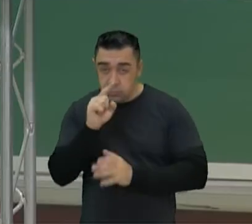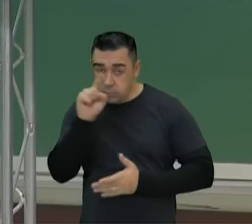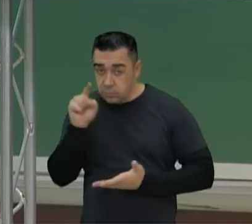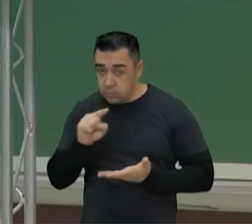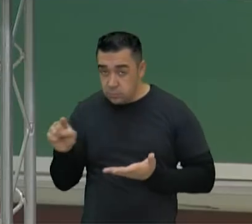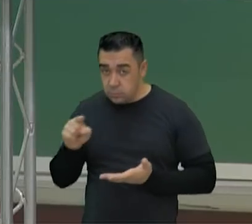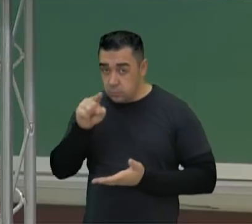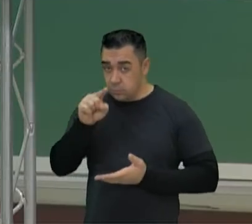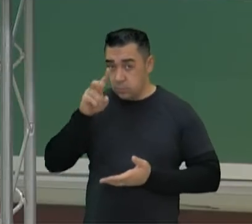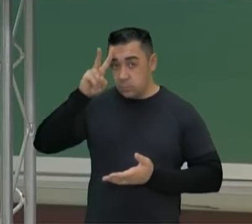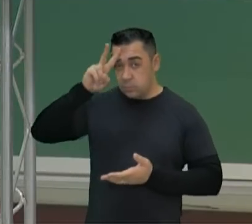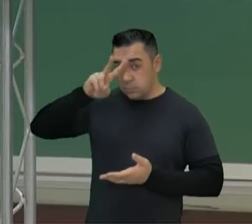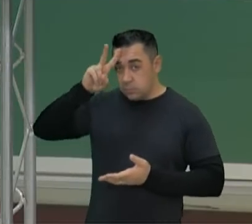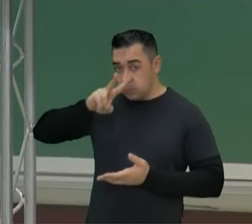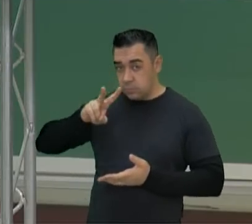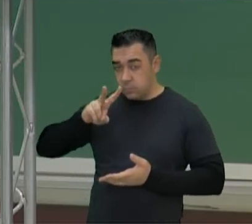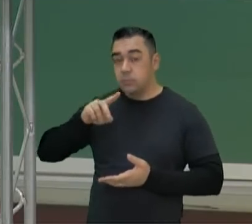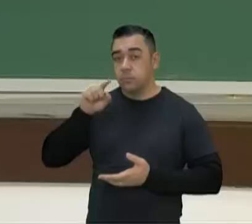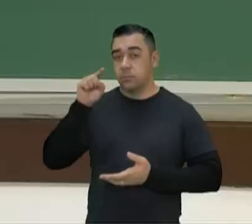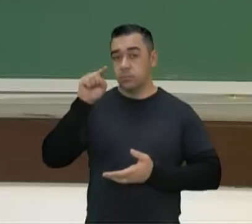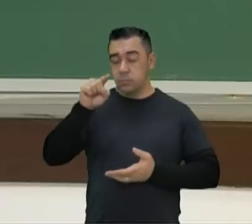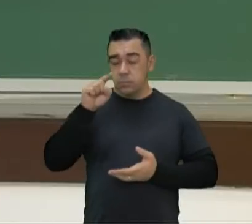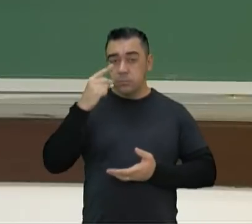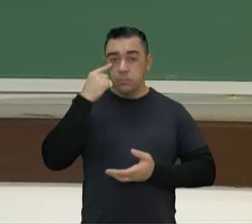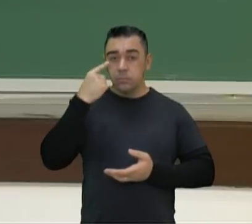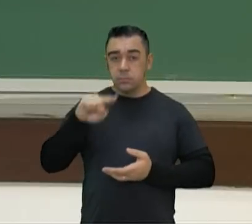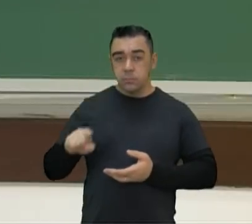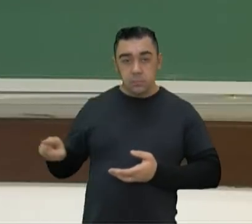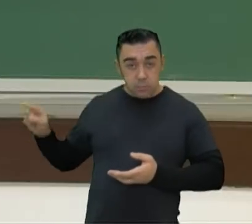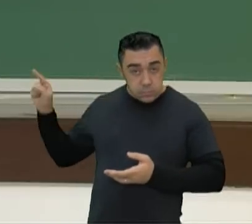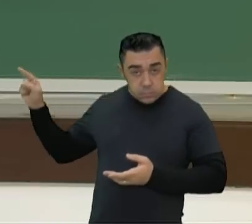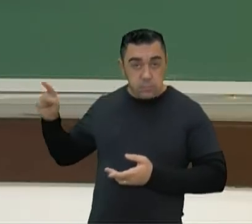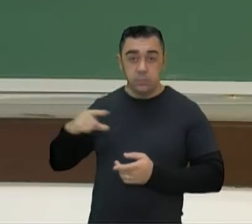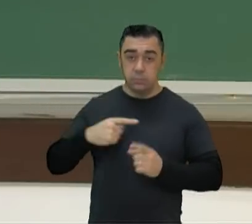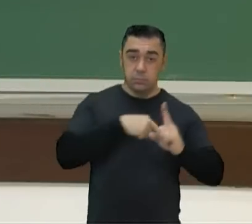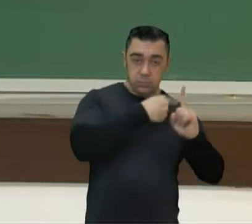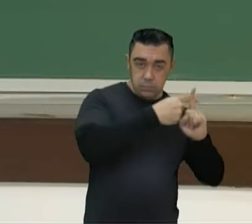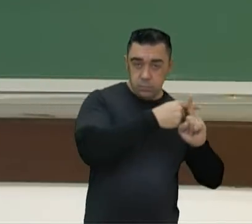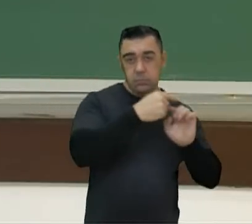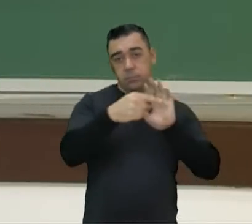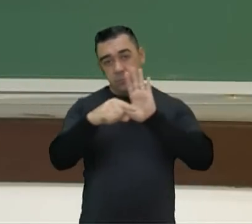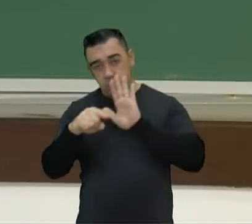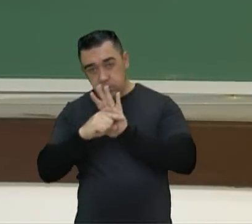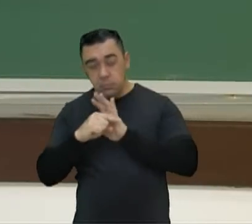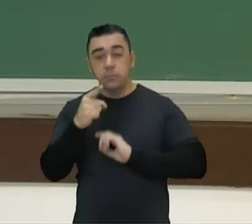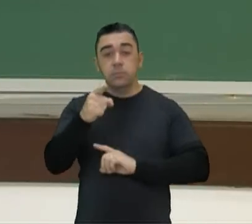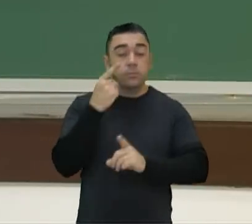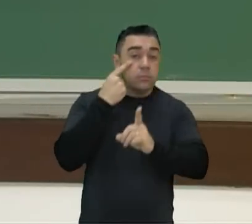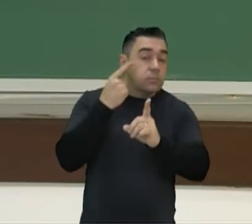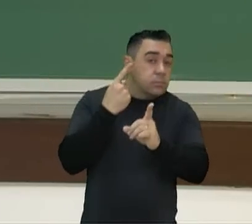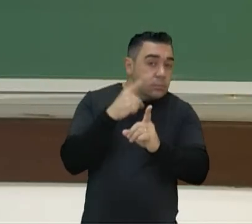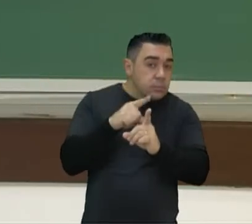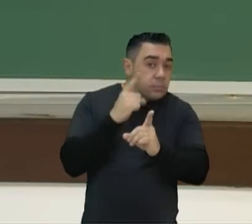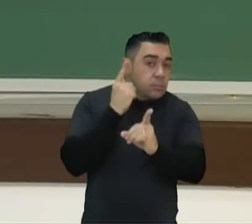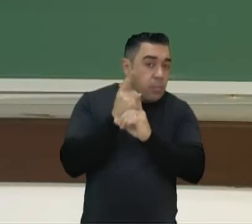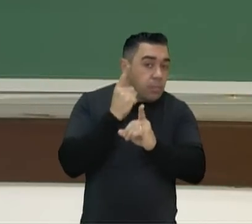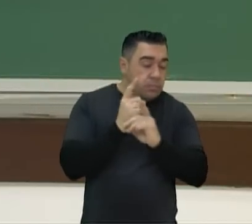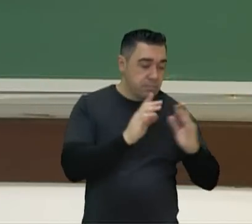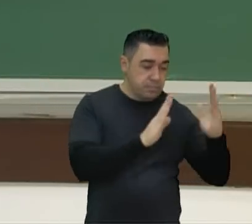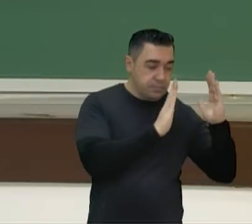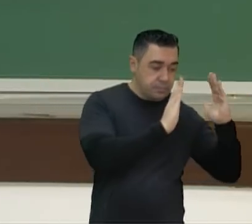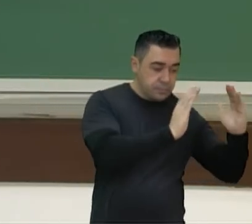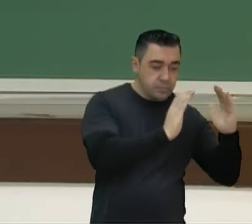lembre-se, através do sinal, você vai identificar somando-se os